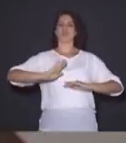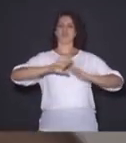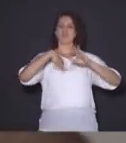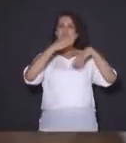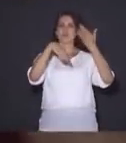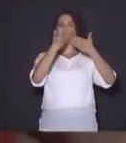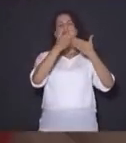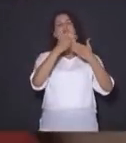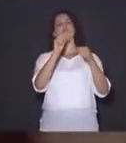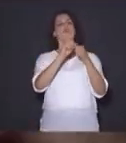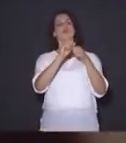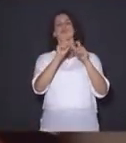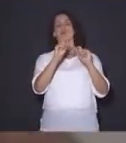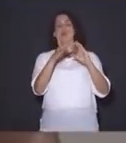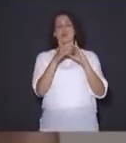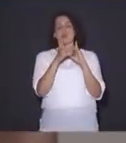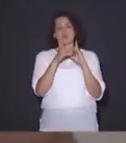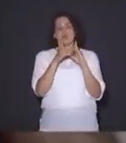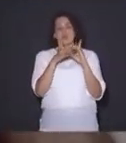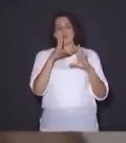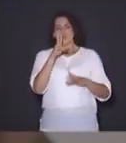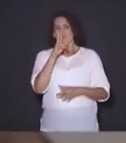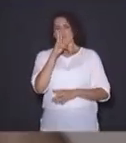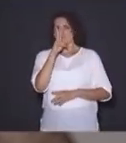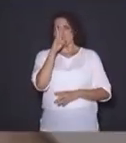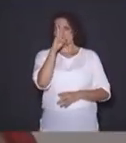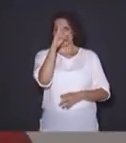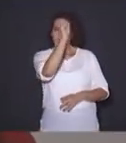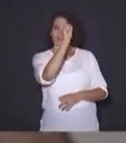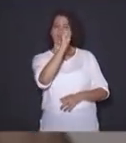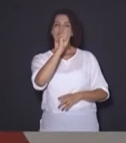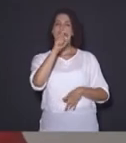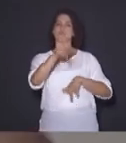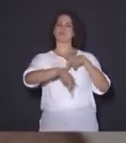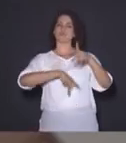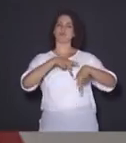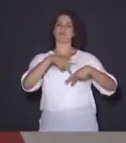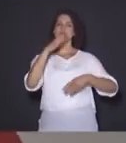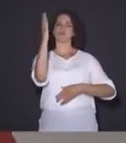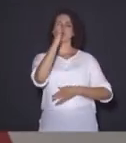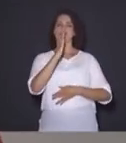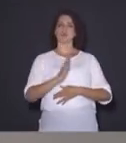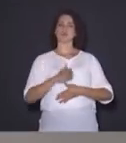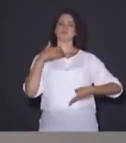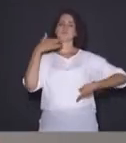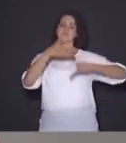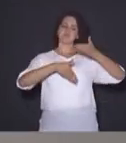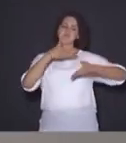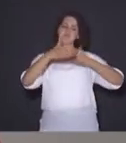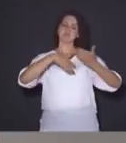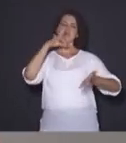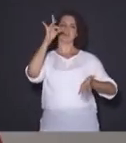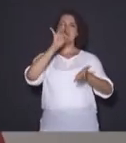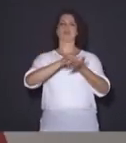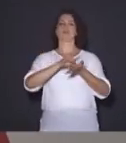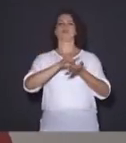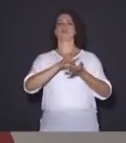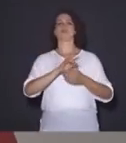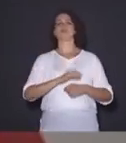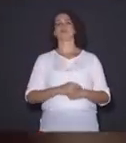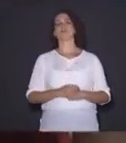de alta intensidade em que o povo brasileiro participe efetivamente desse processo